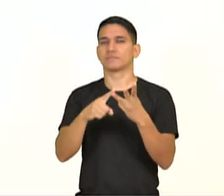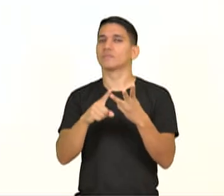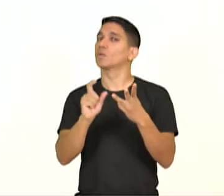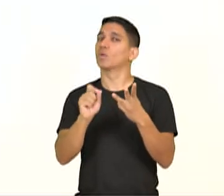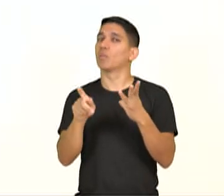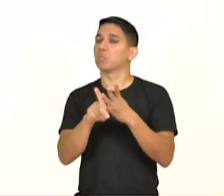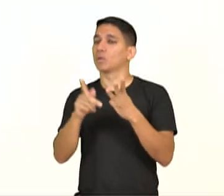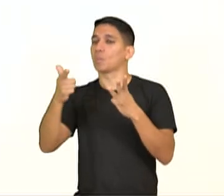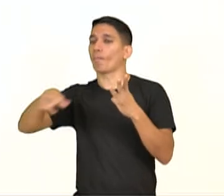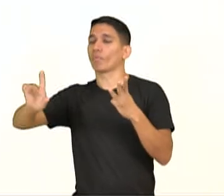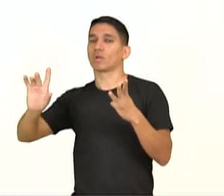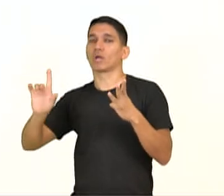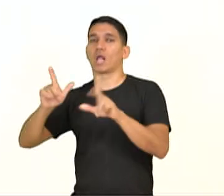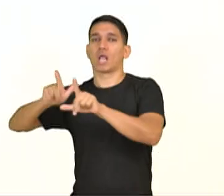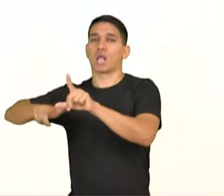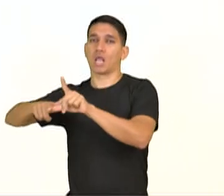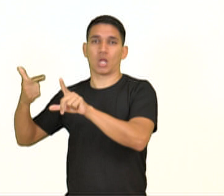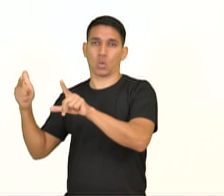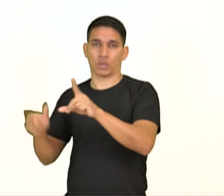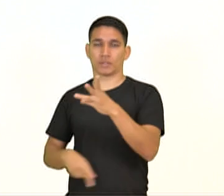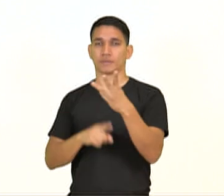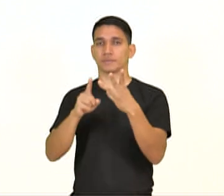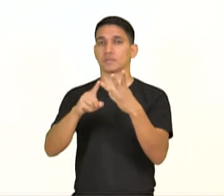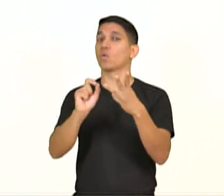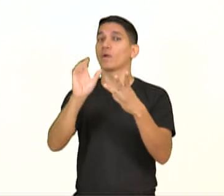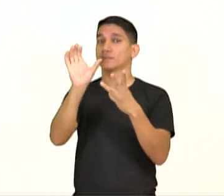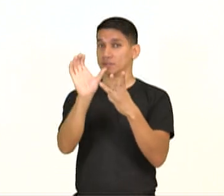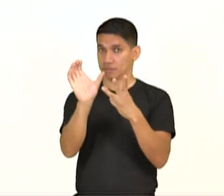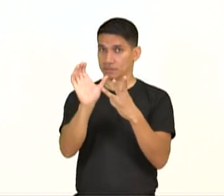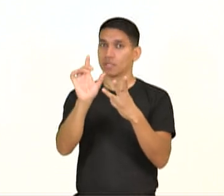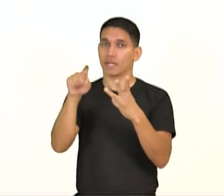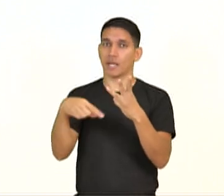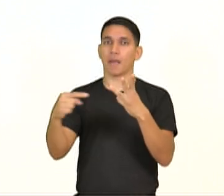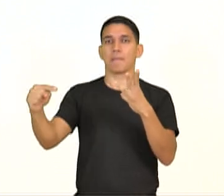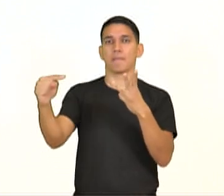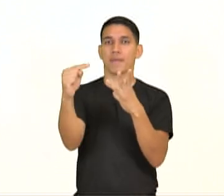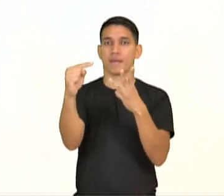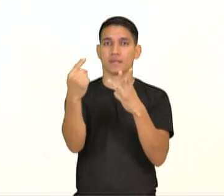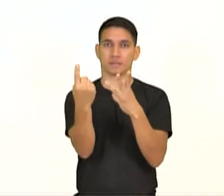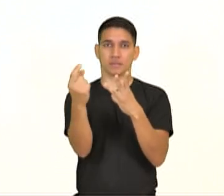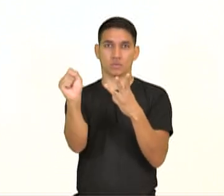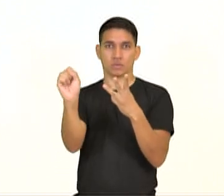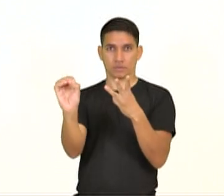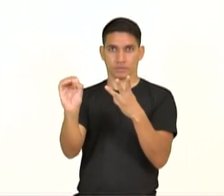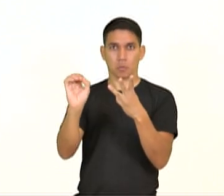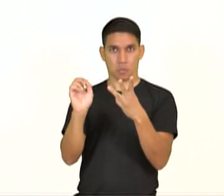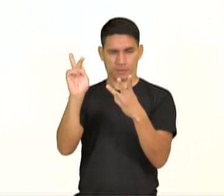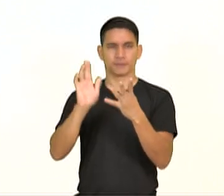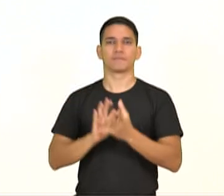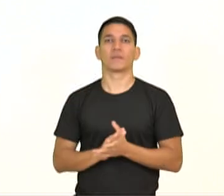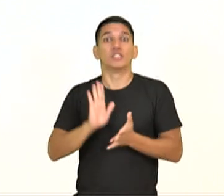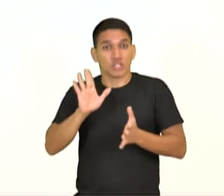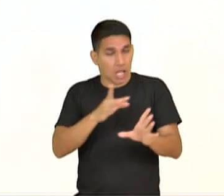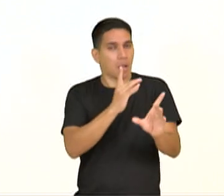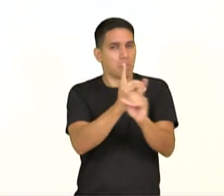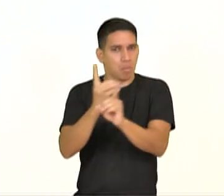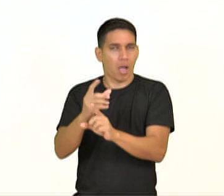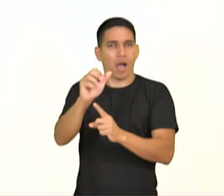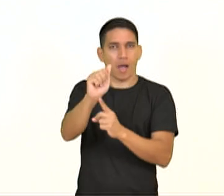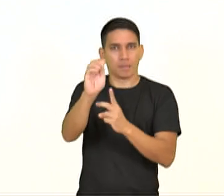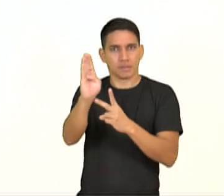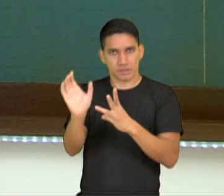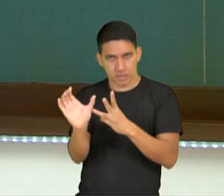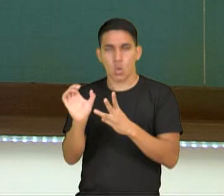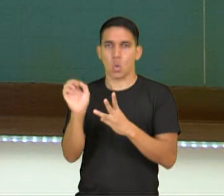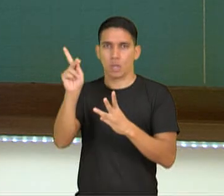termo que está sozinho, sem x, ele é o C, menos 180, tá bom? Então, encontrando o A, B e C, nós